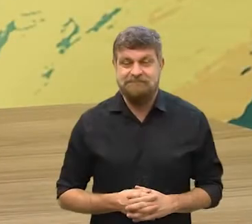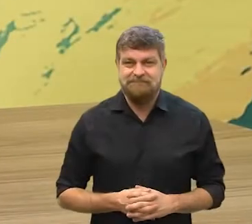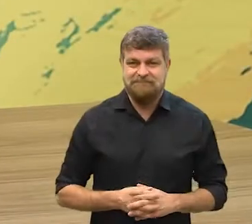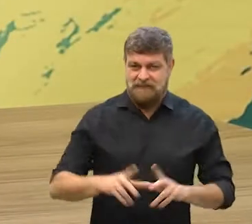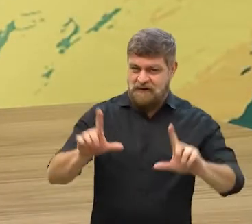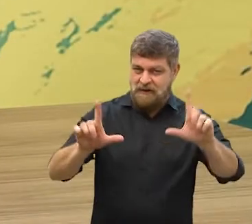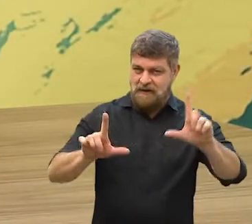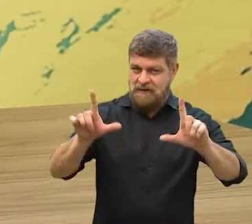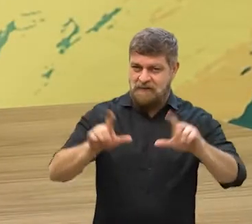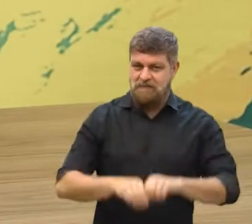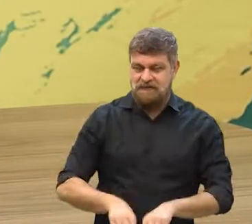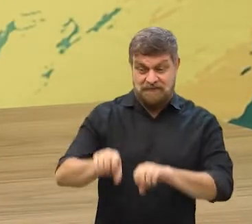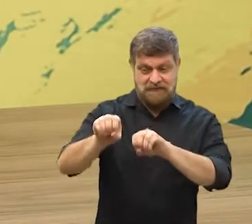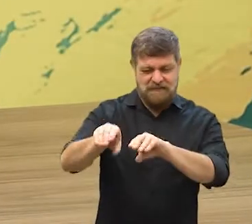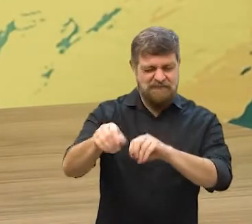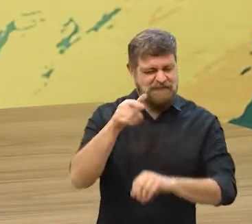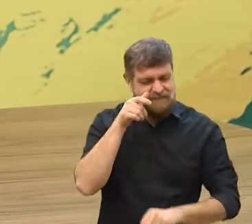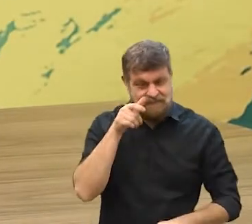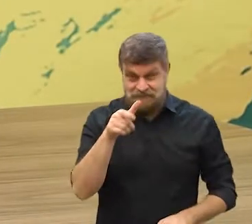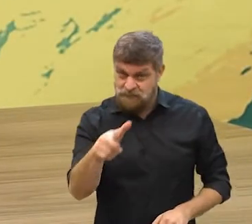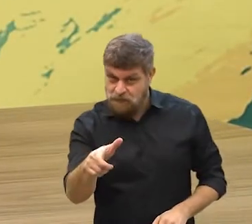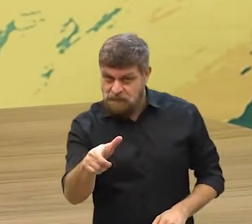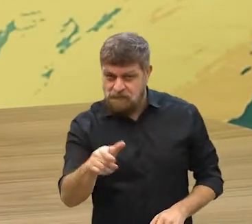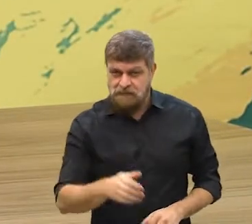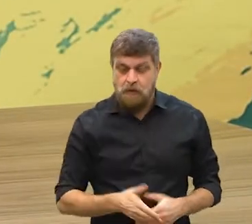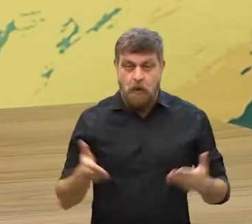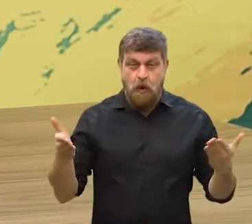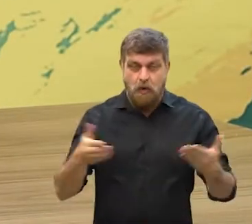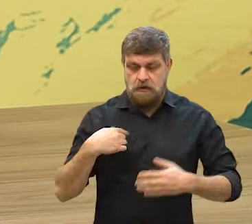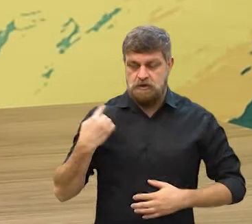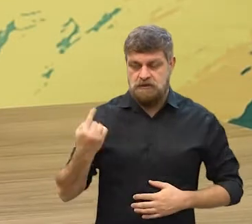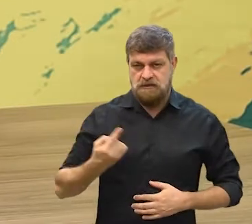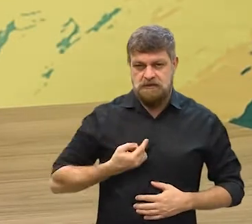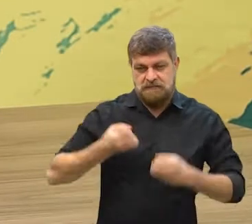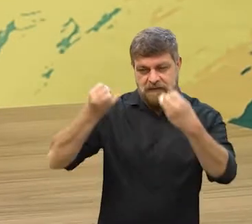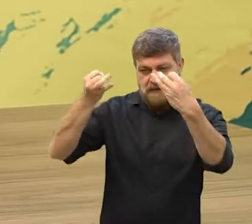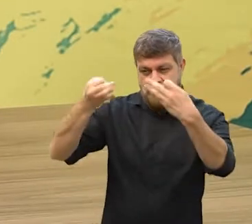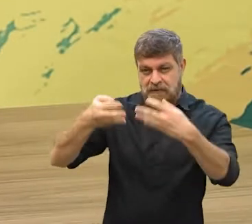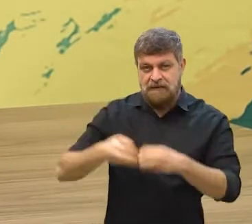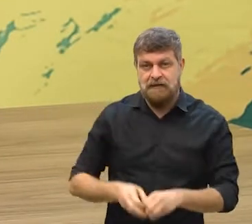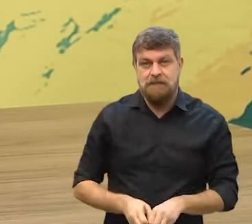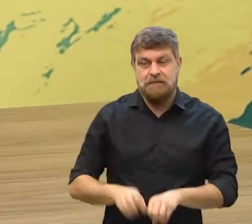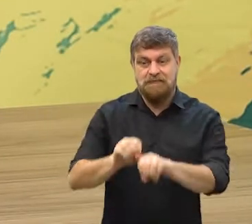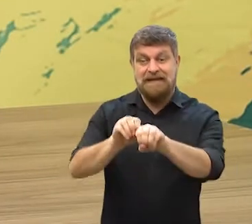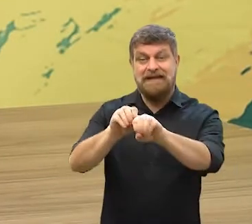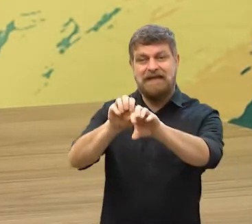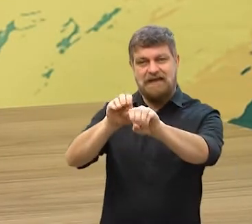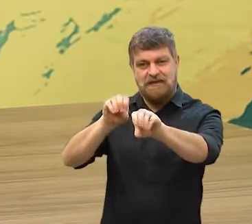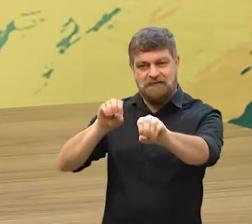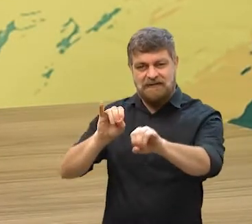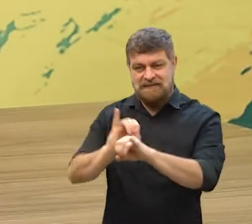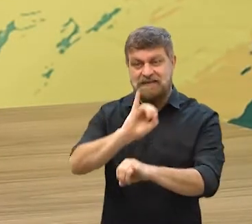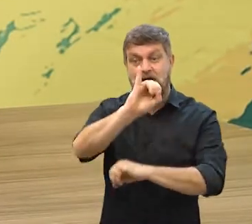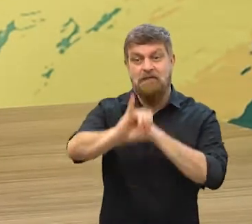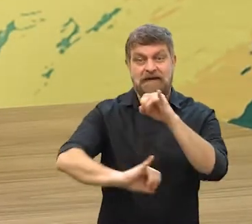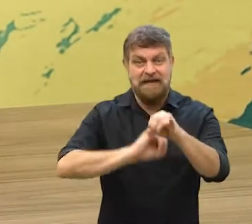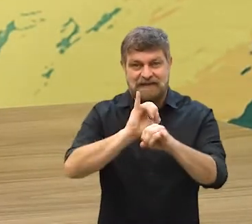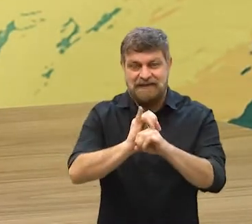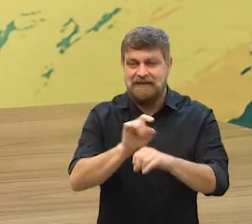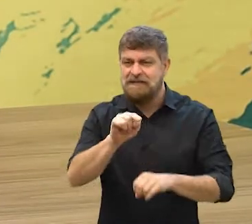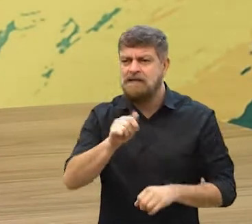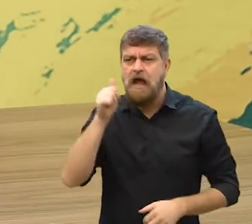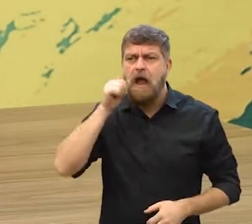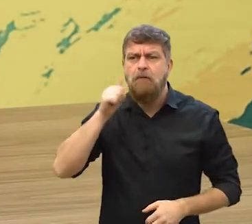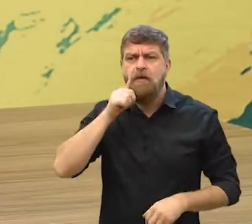Bom, é o quadro de Olho na Educação e olha só, hoje a gente vai falar sobre educação online, mulheres doutoras. E a gente